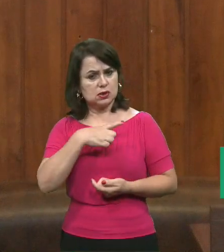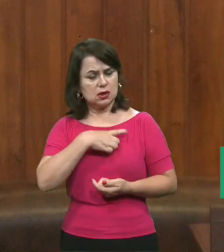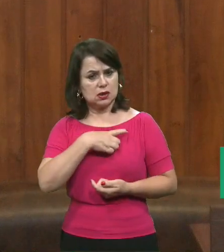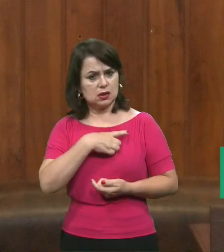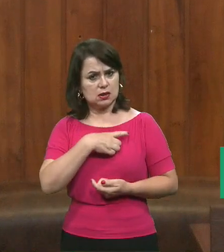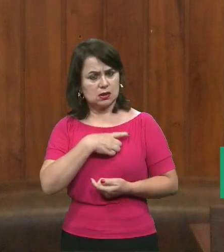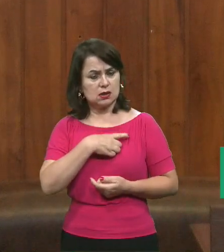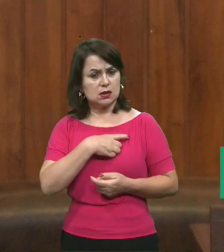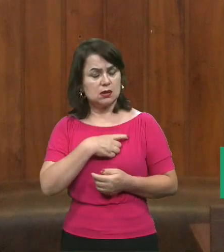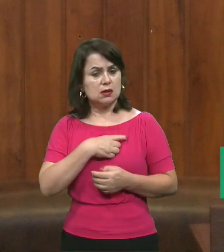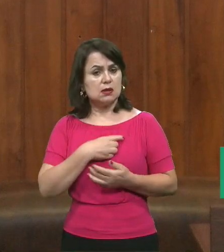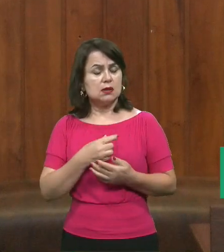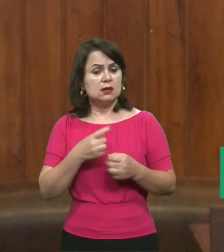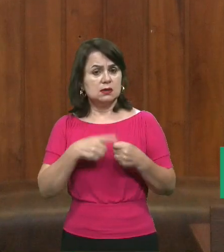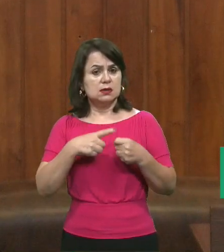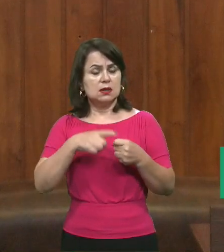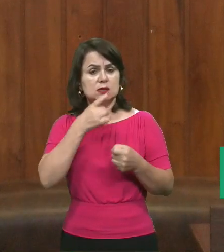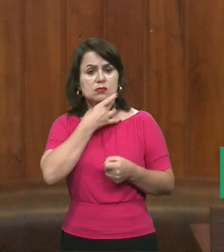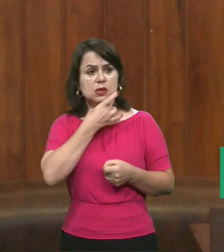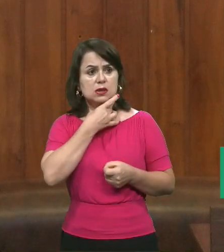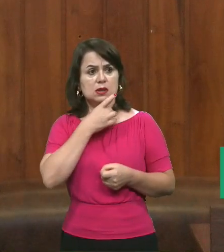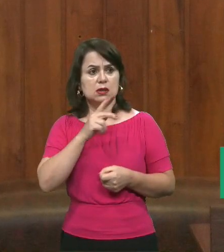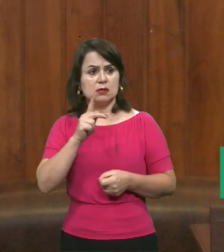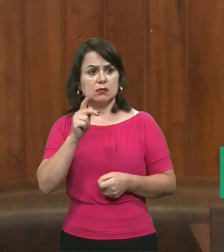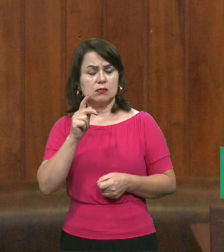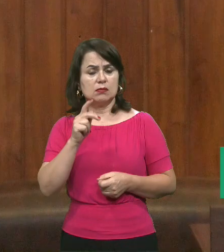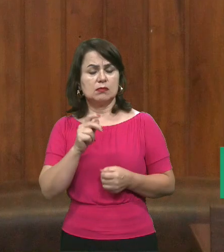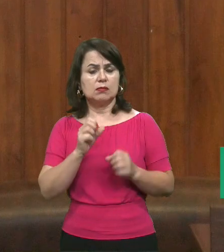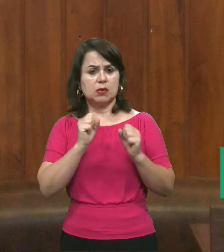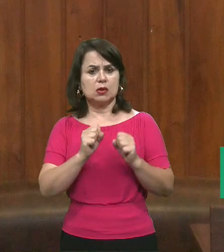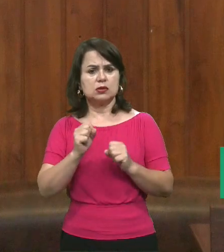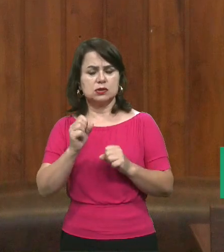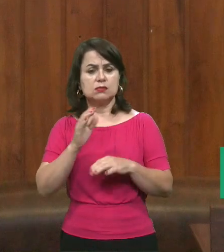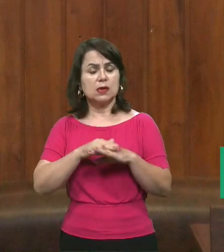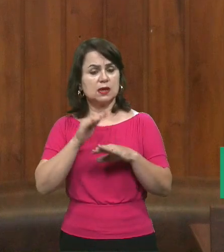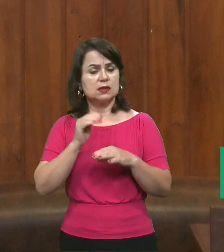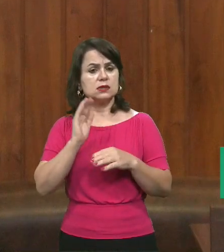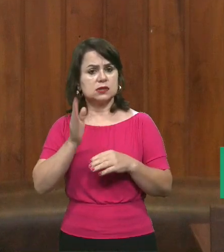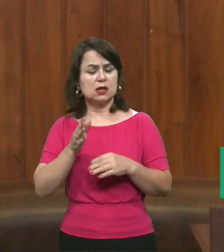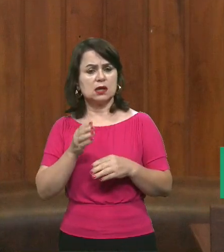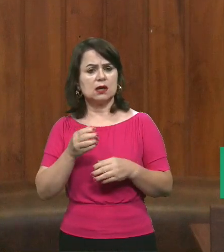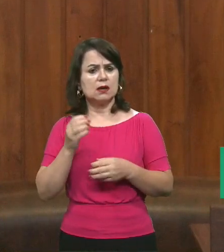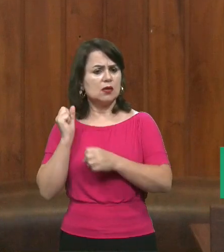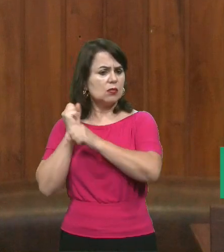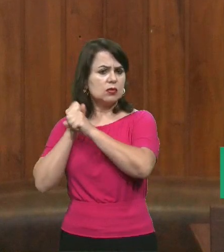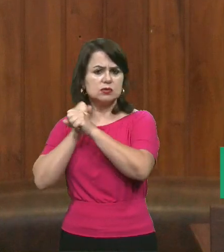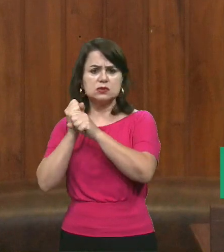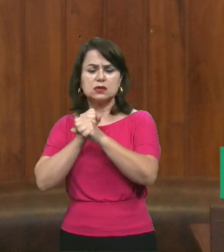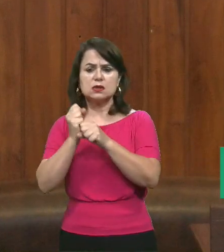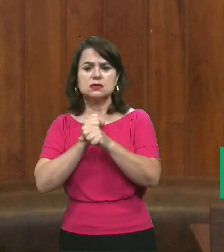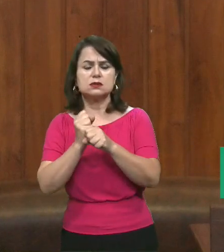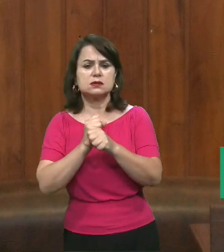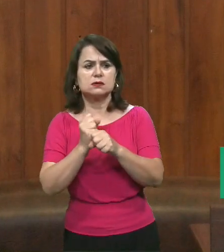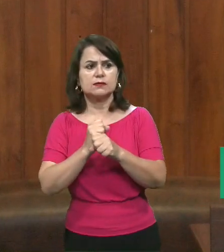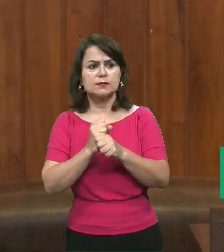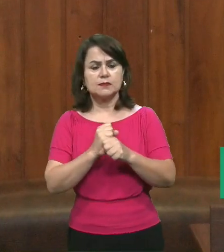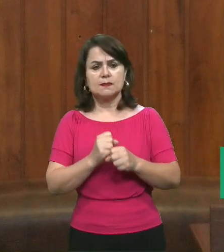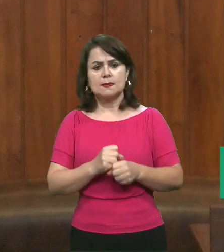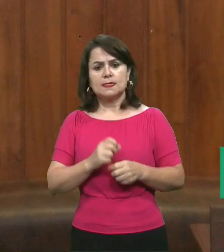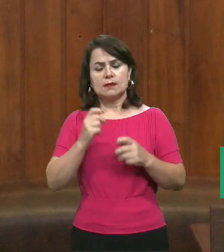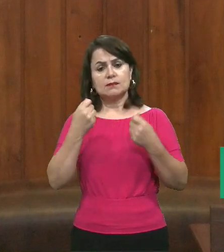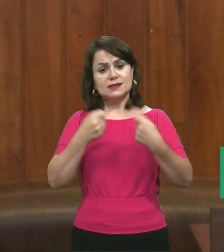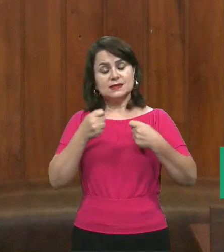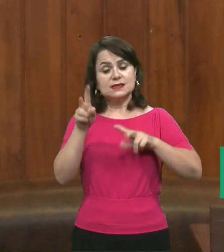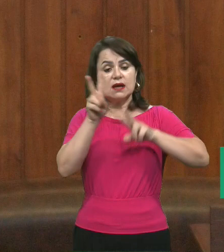grupo, Marília Pode Mais, e eu venho falando para eles há anos, pessoal, avalie os seus